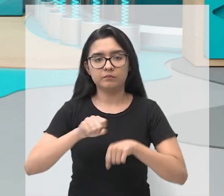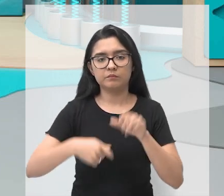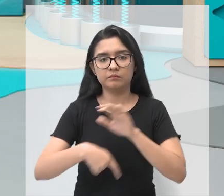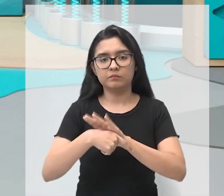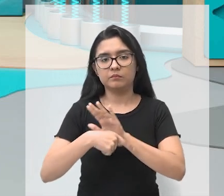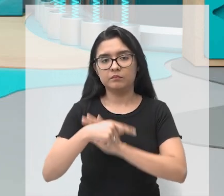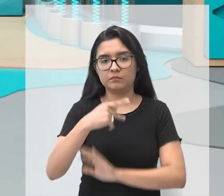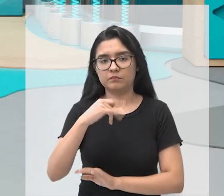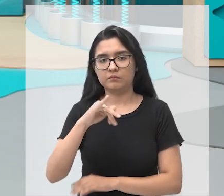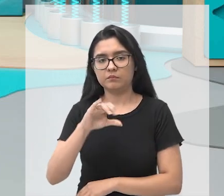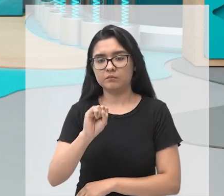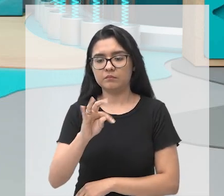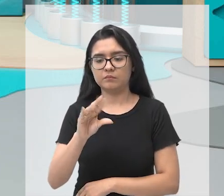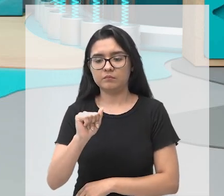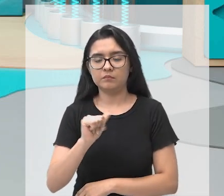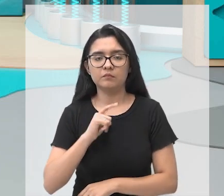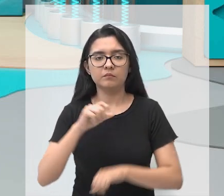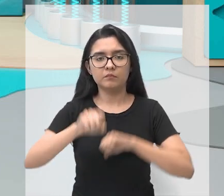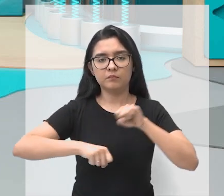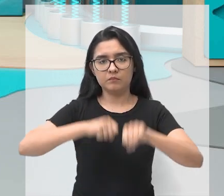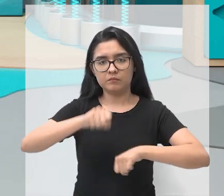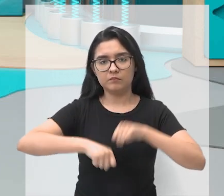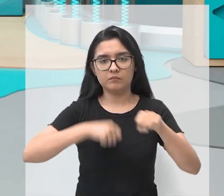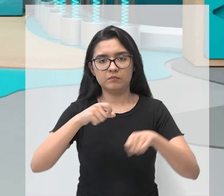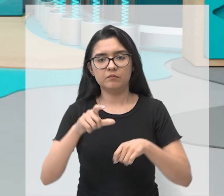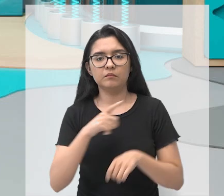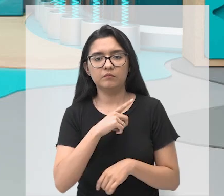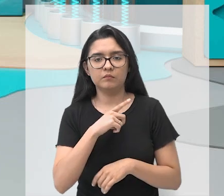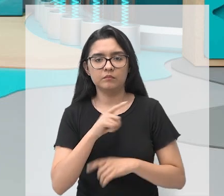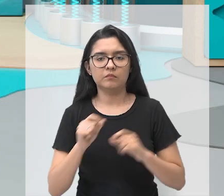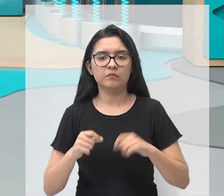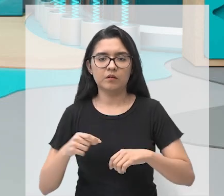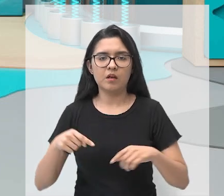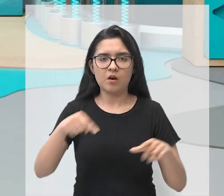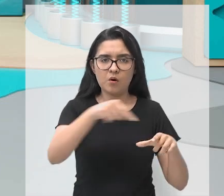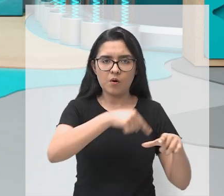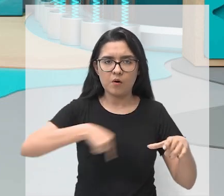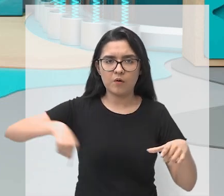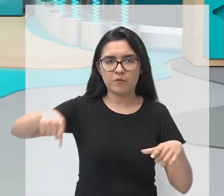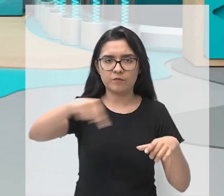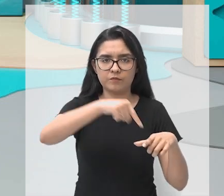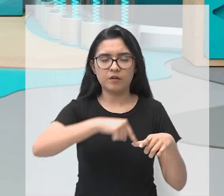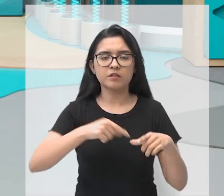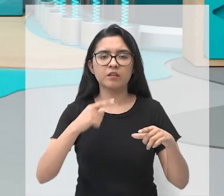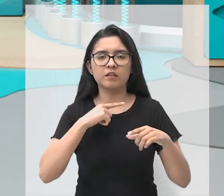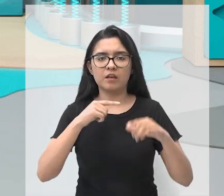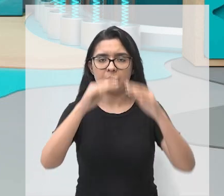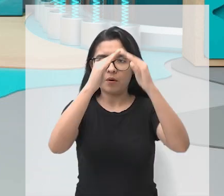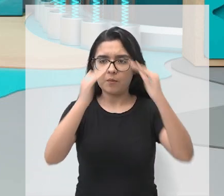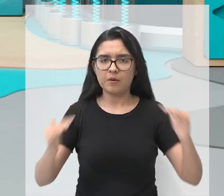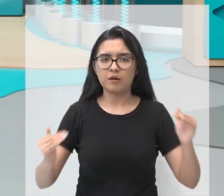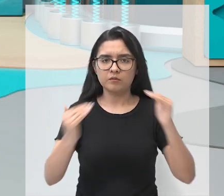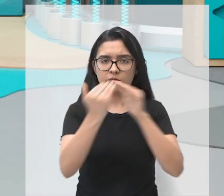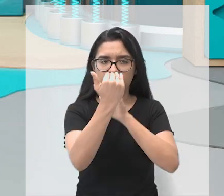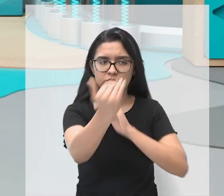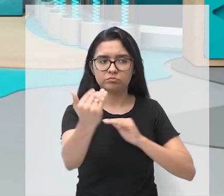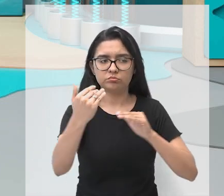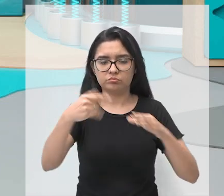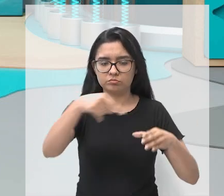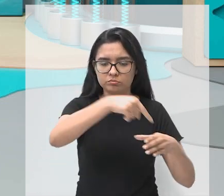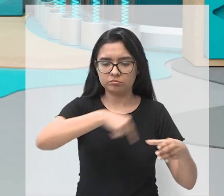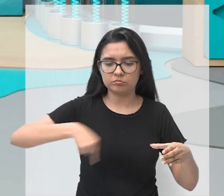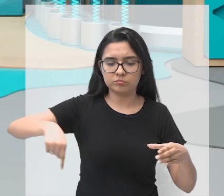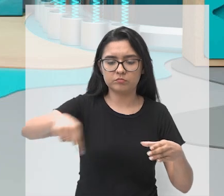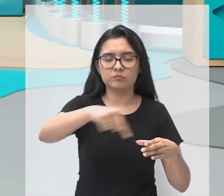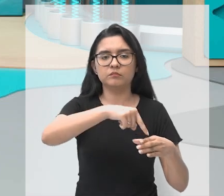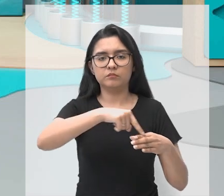corridas de bicicleta que acontecem em pistas ovais, na maioria das vezes cobertas, né? A gente conhece esse local aqui